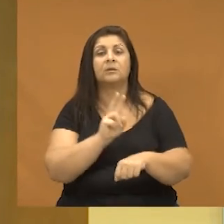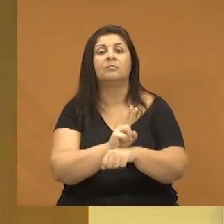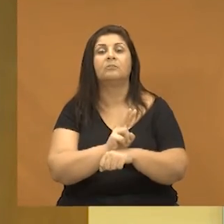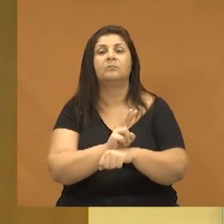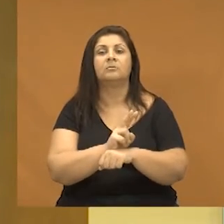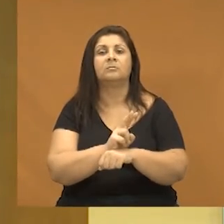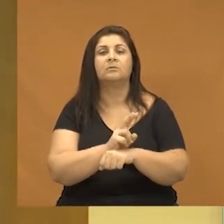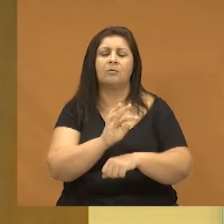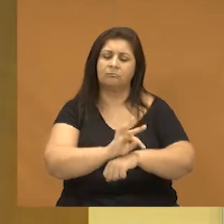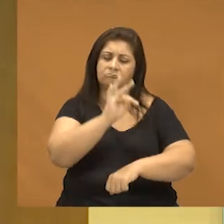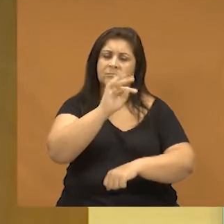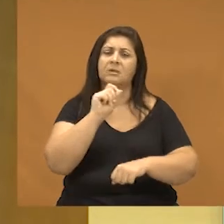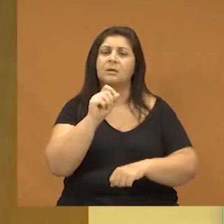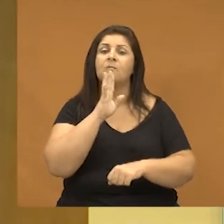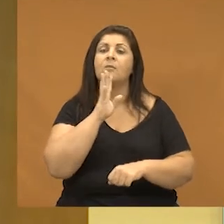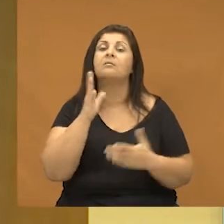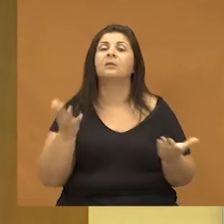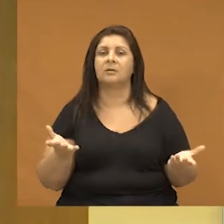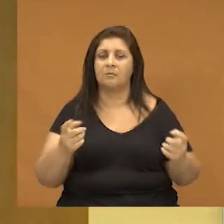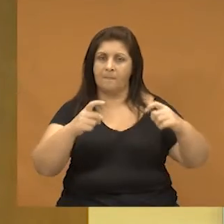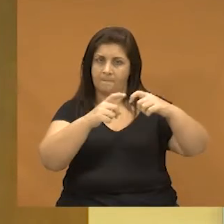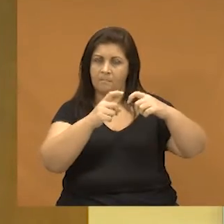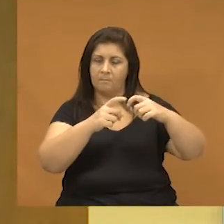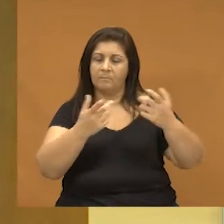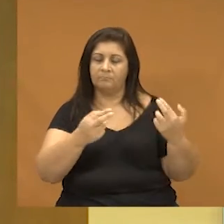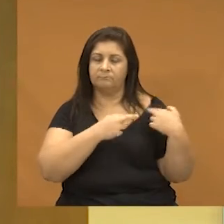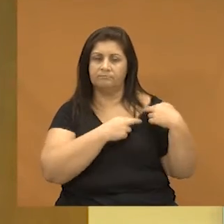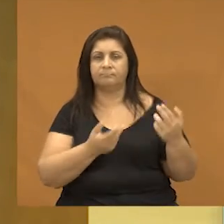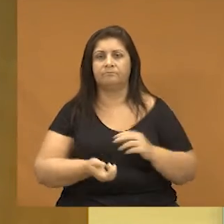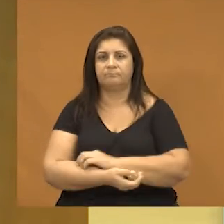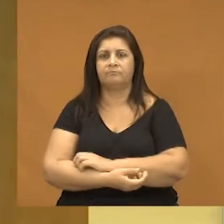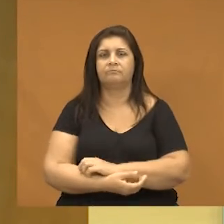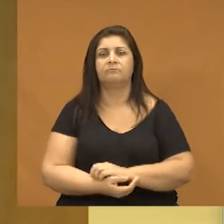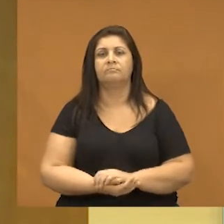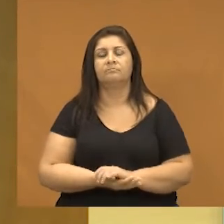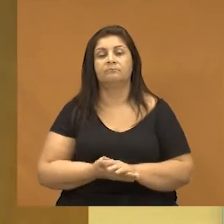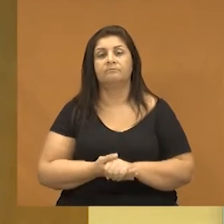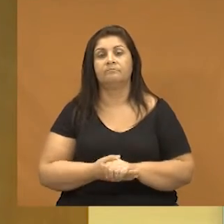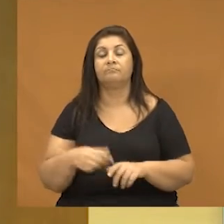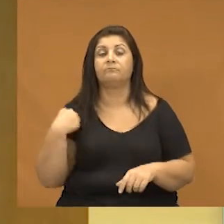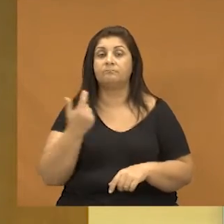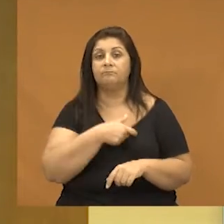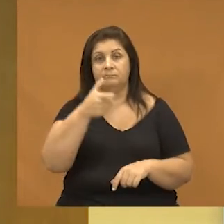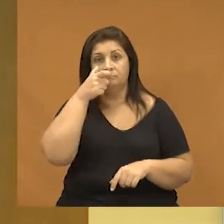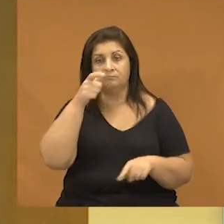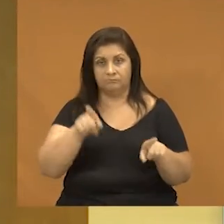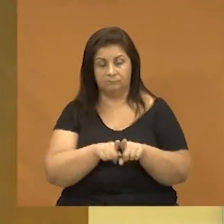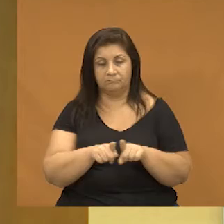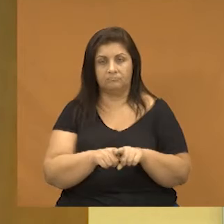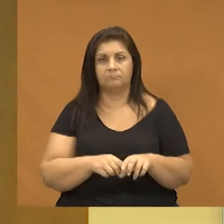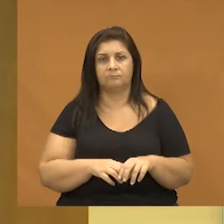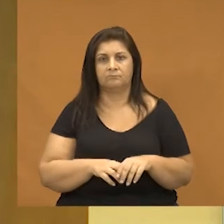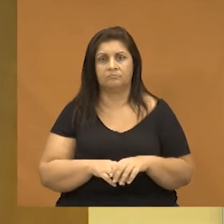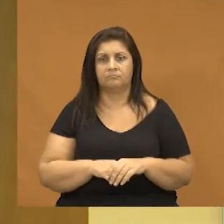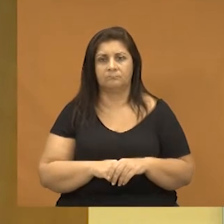o técnico, de quem conhece, que é o médico regulador. E a gente vê também uma outra coisa que eu coloquei